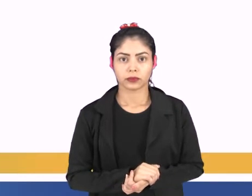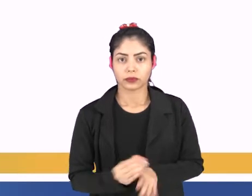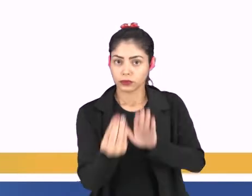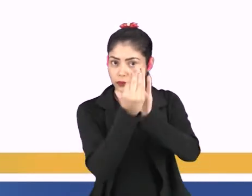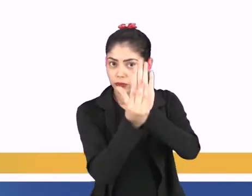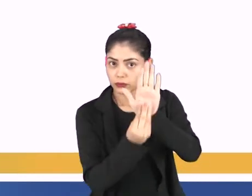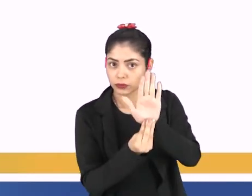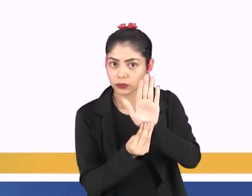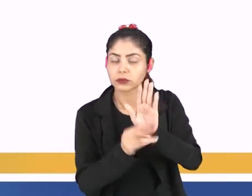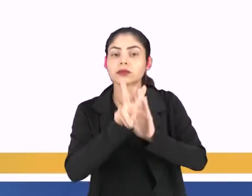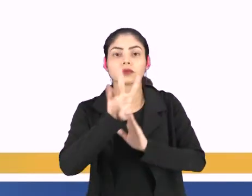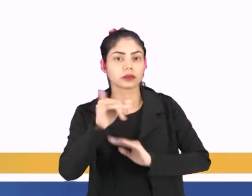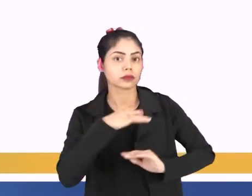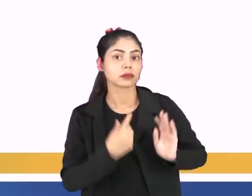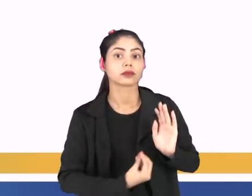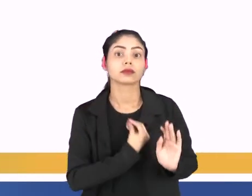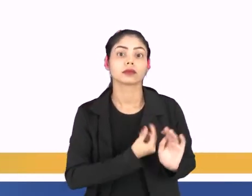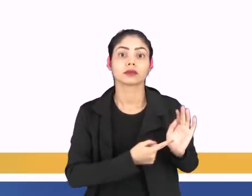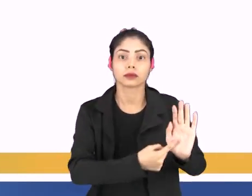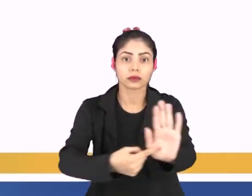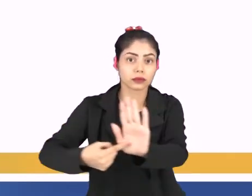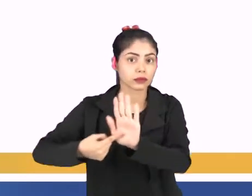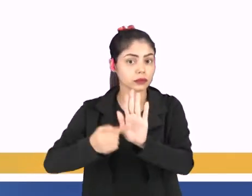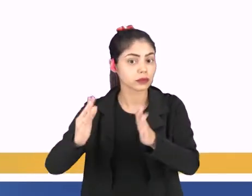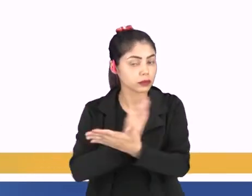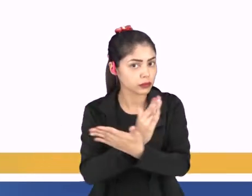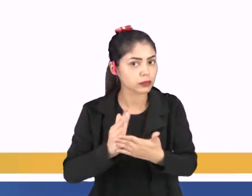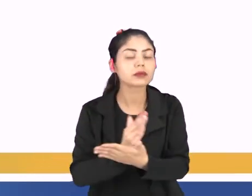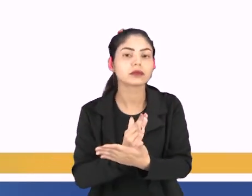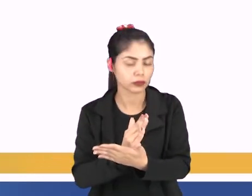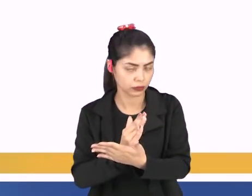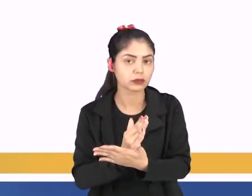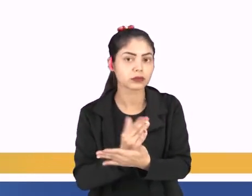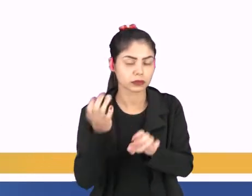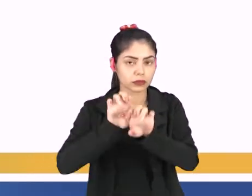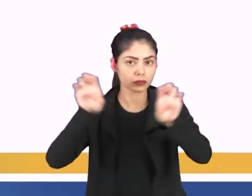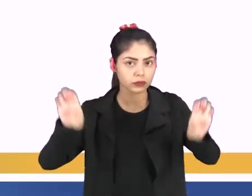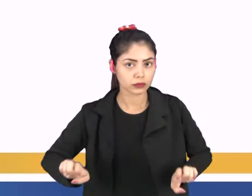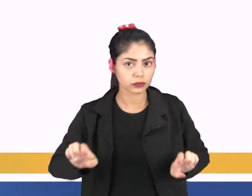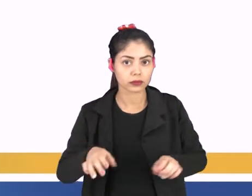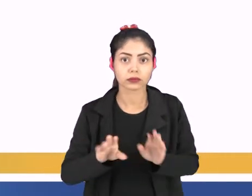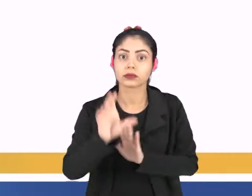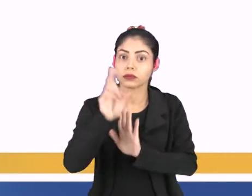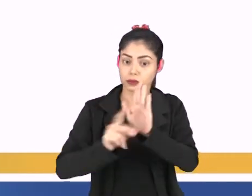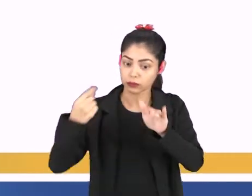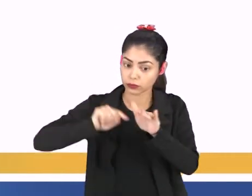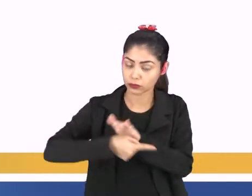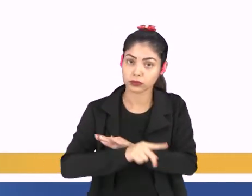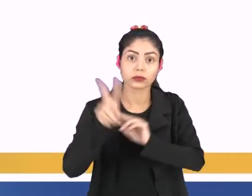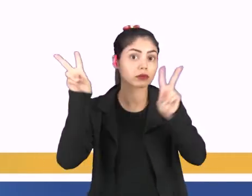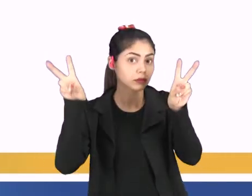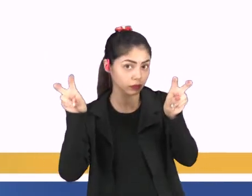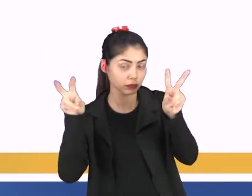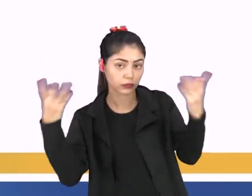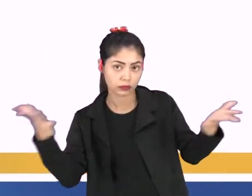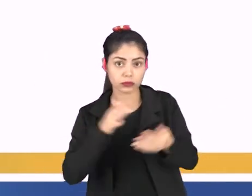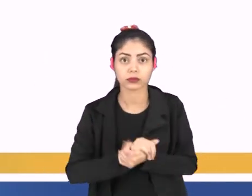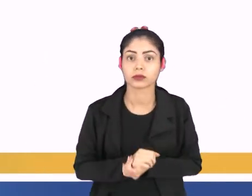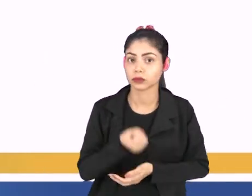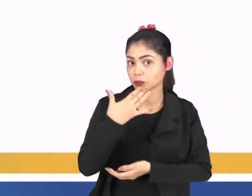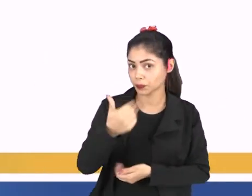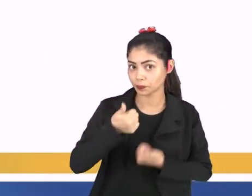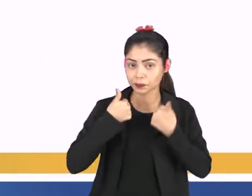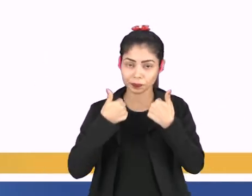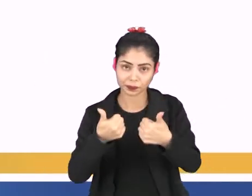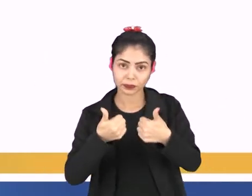fatores, ele vai apresentar alguns coeficientes dentro desses termos polinomiais. Tudo bem até